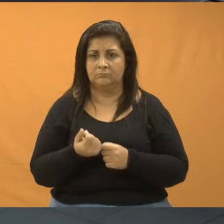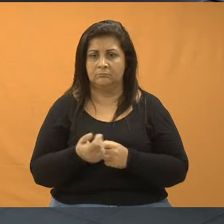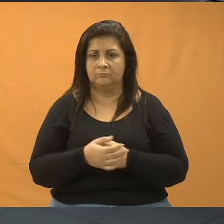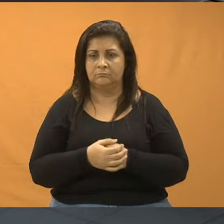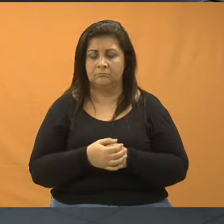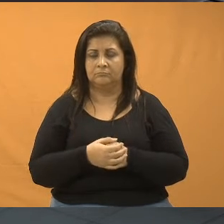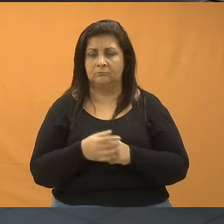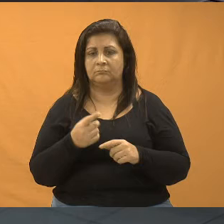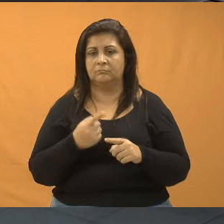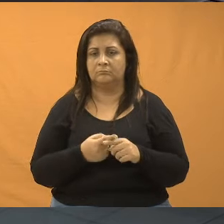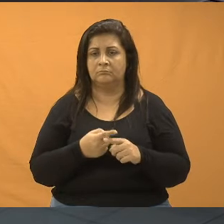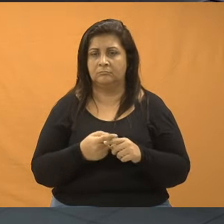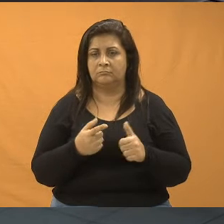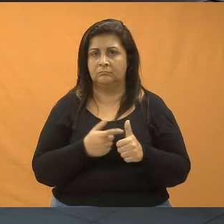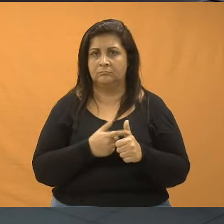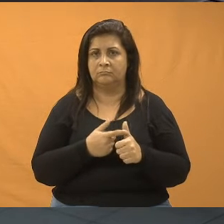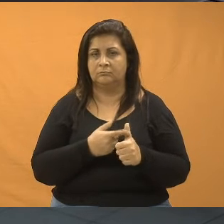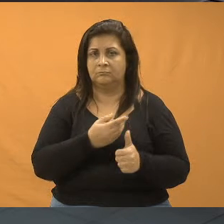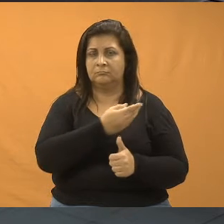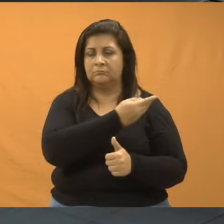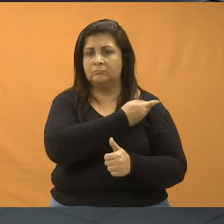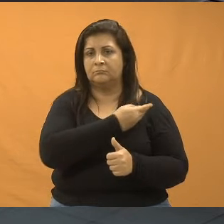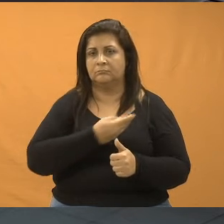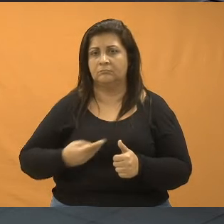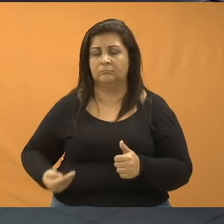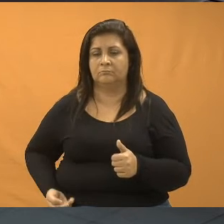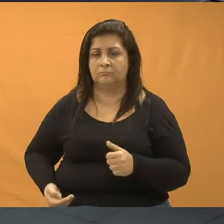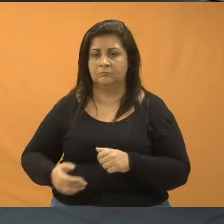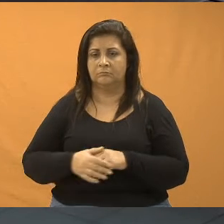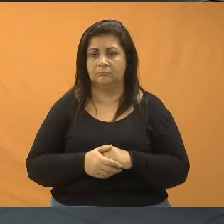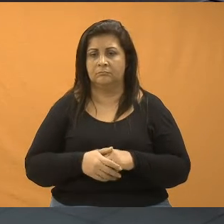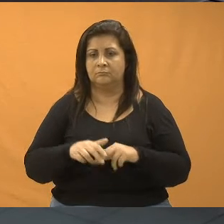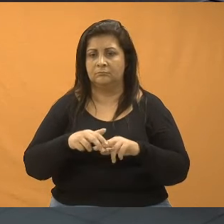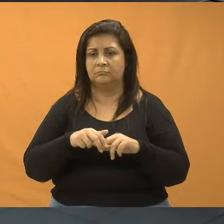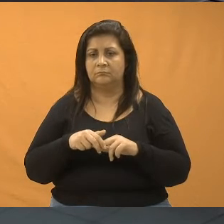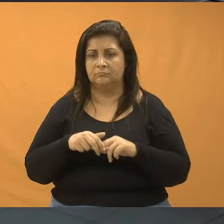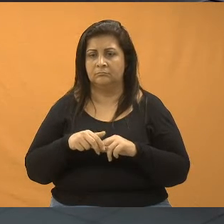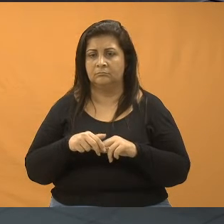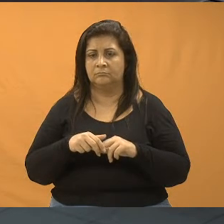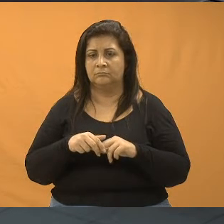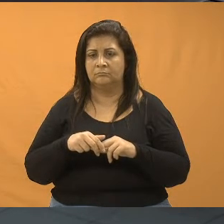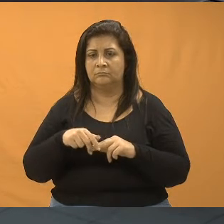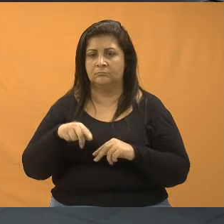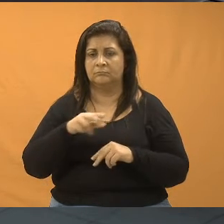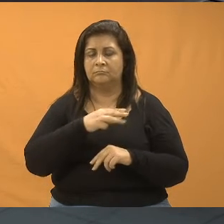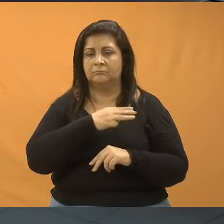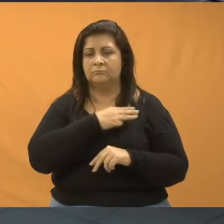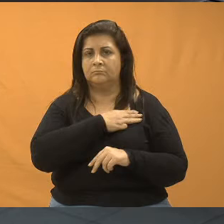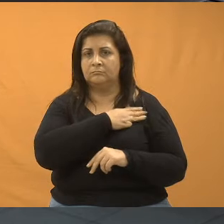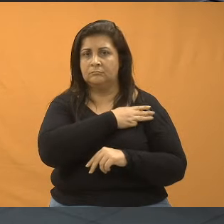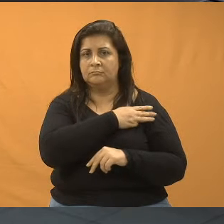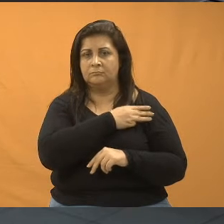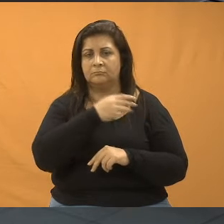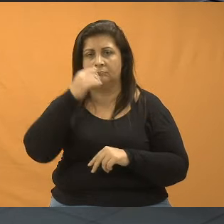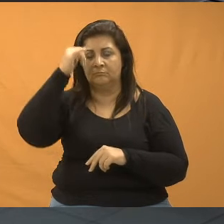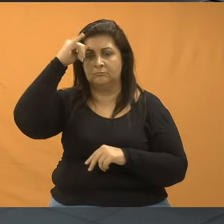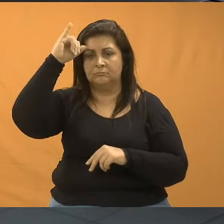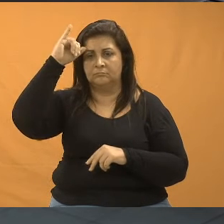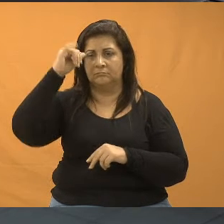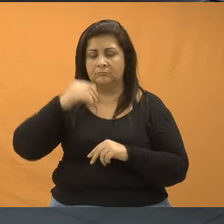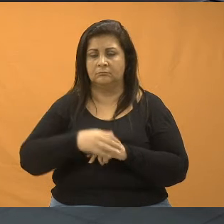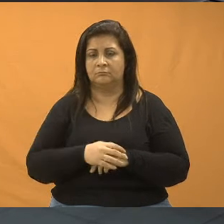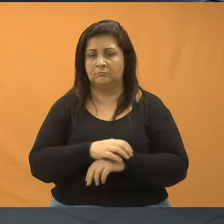porque é uma dívida que você tem com o governo, por isso que vai para o Ministério da Fazenda. Bom, tirando